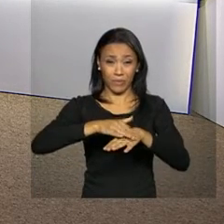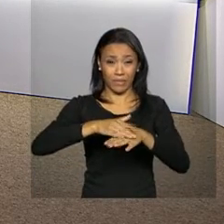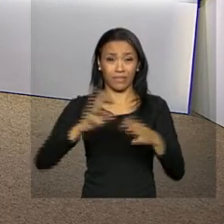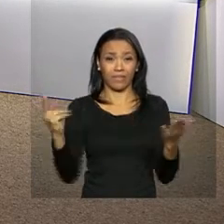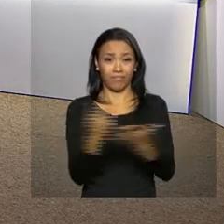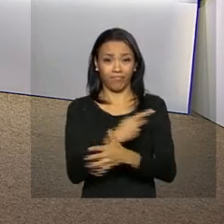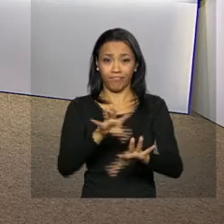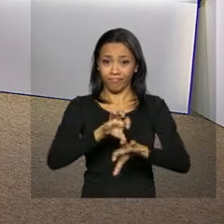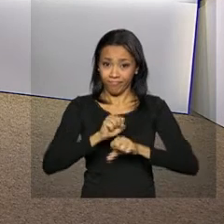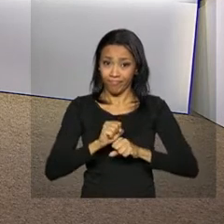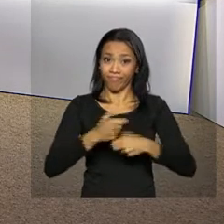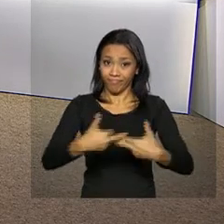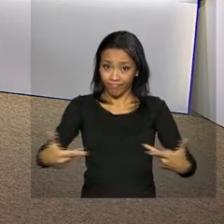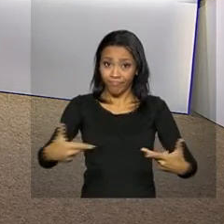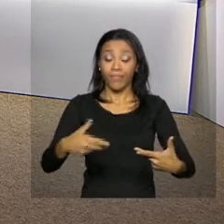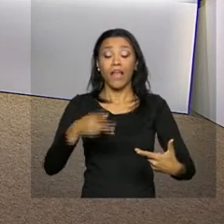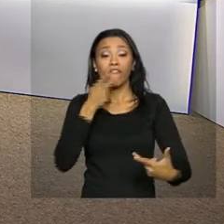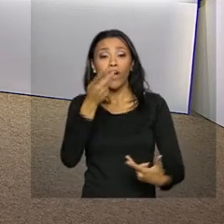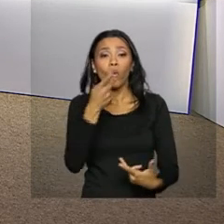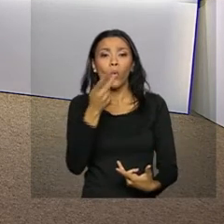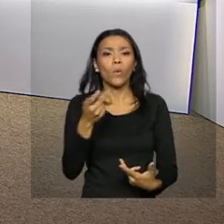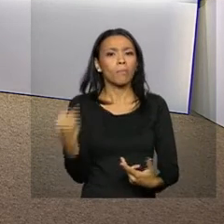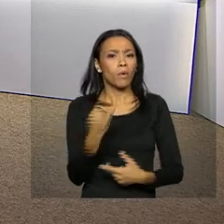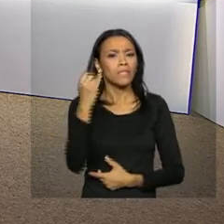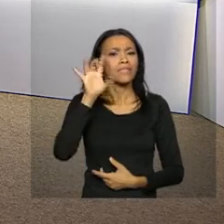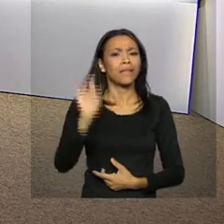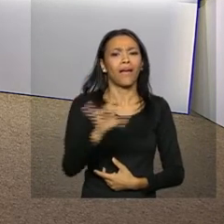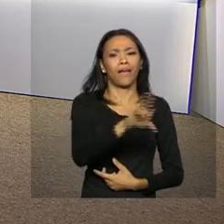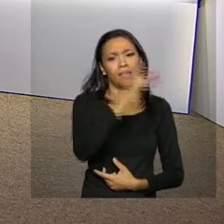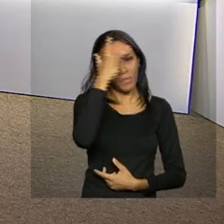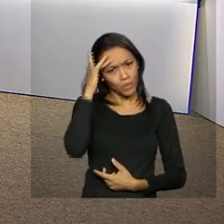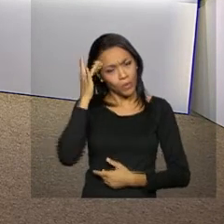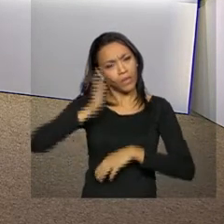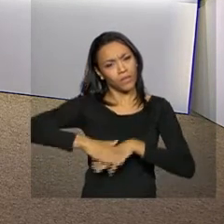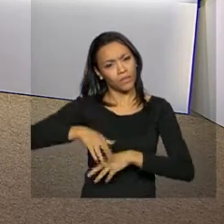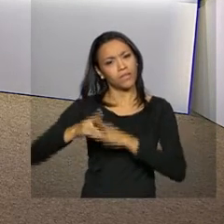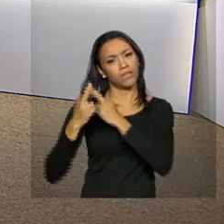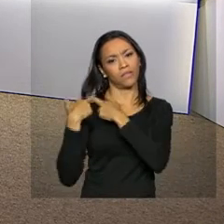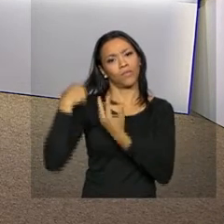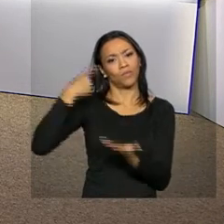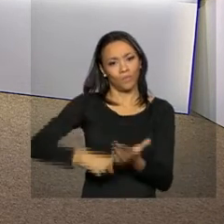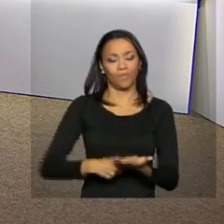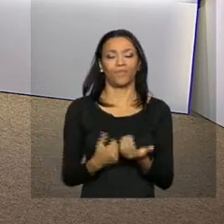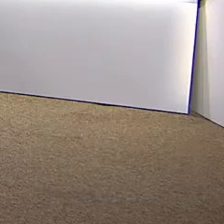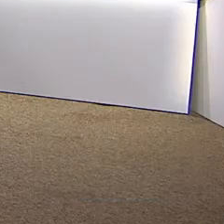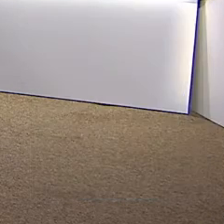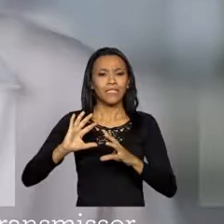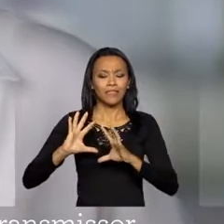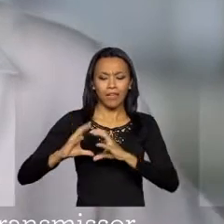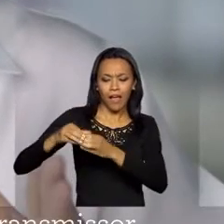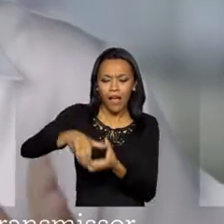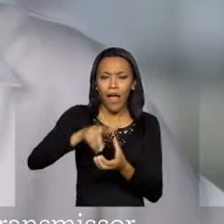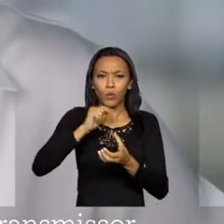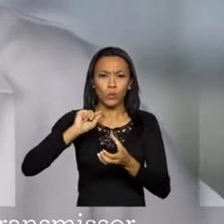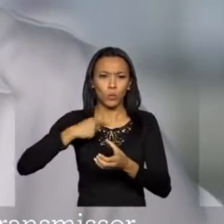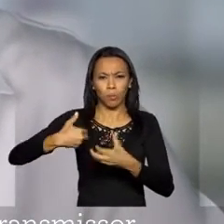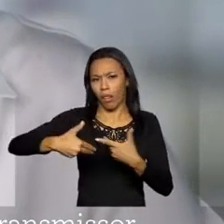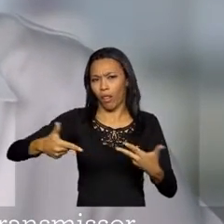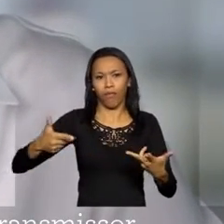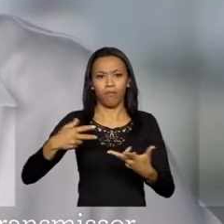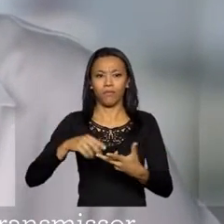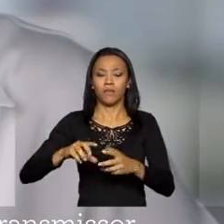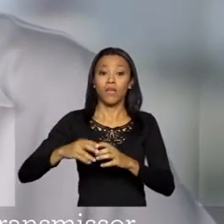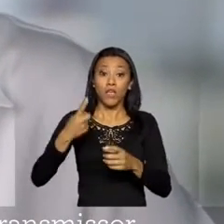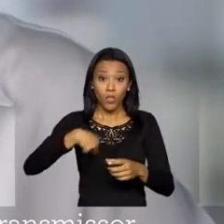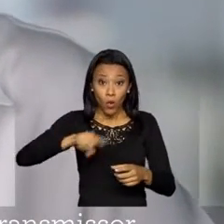k vírus ela ressaltou a importância de que cada um faça a sua parte no combate ao mosquito basta que